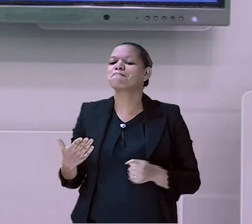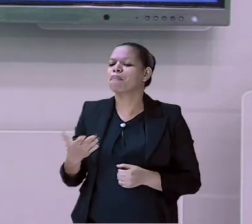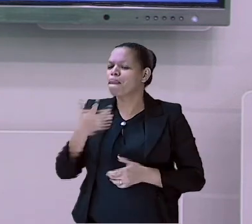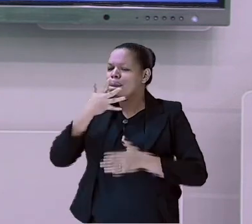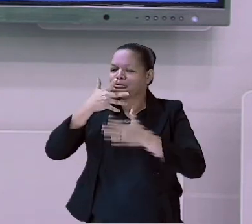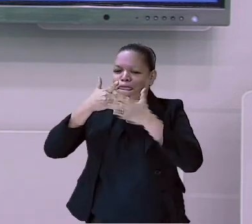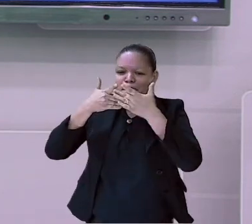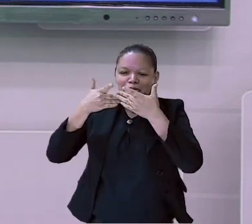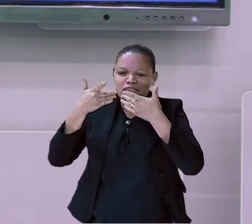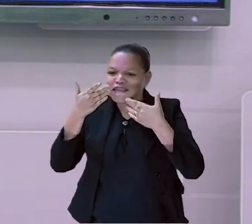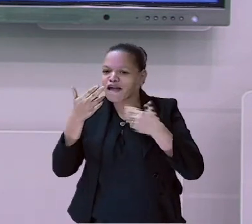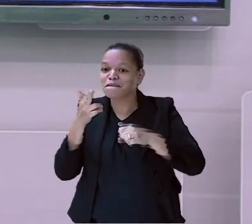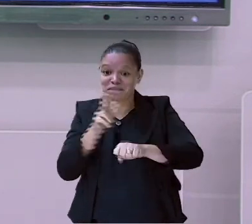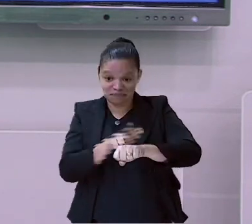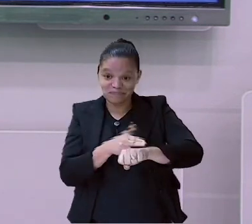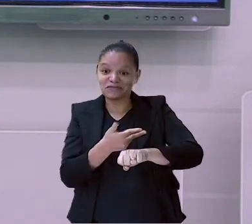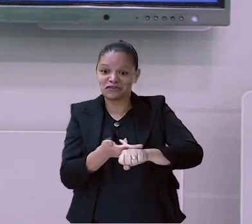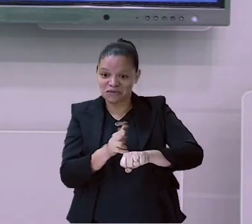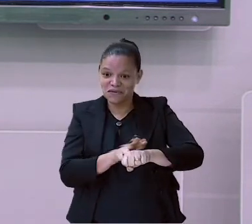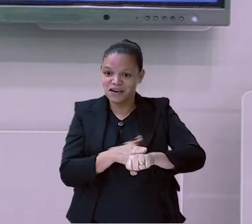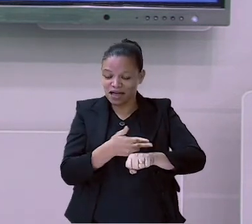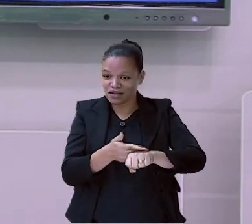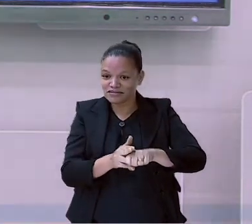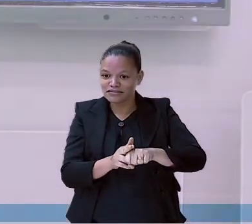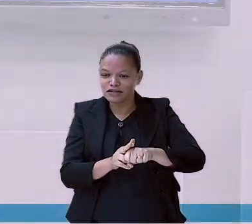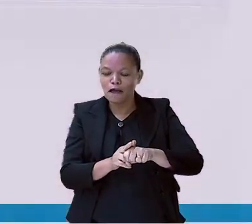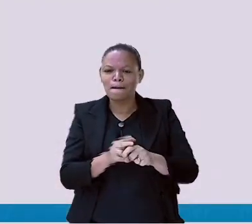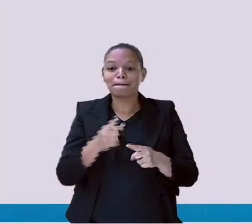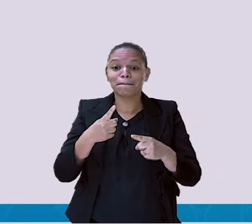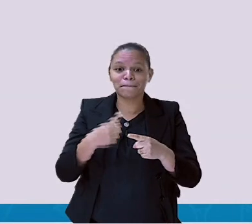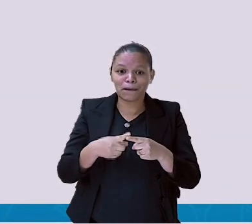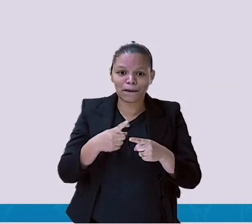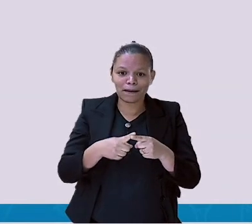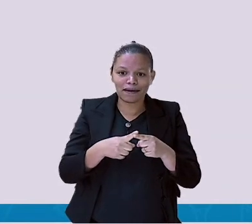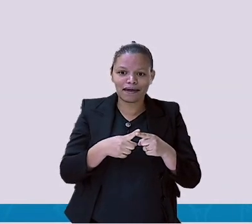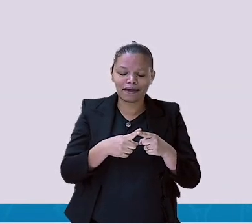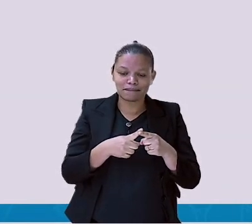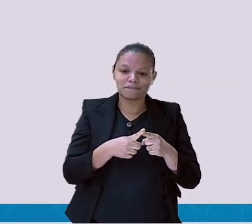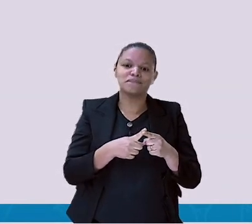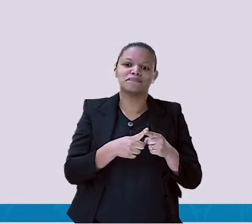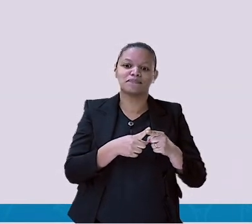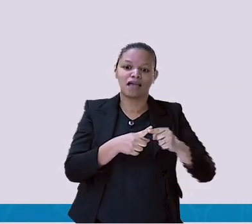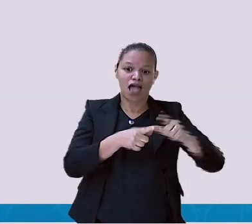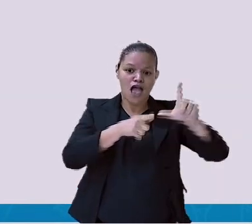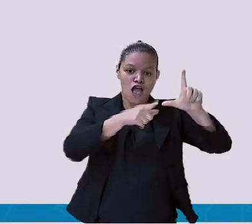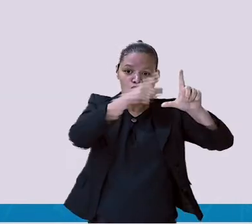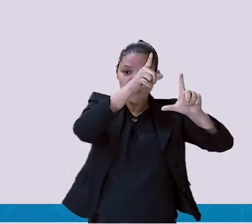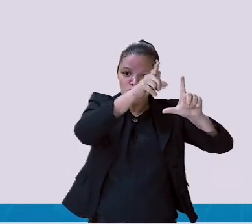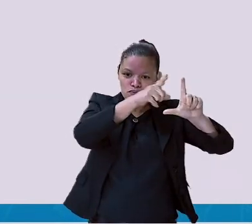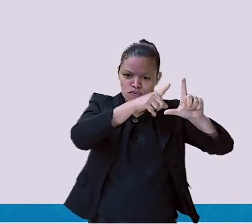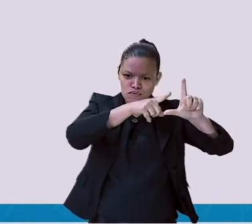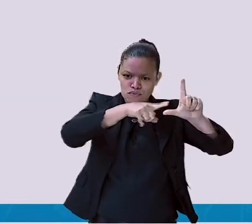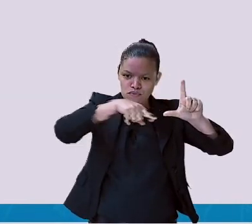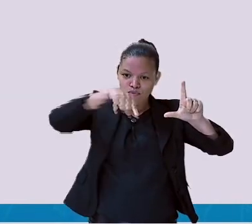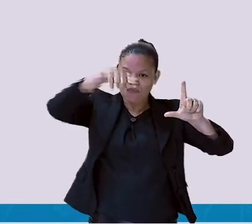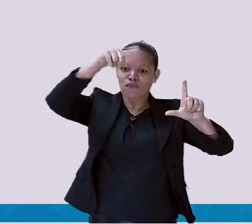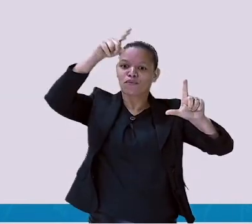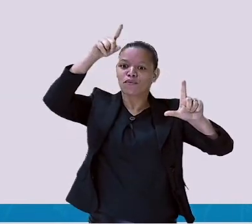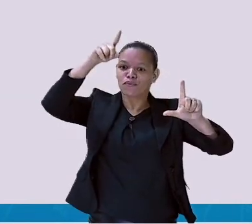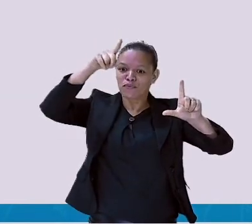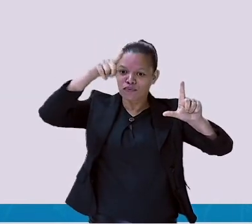chocolate. Porque a barra tá maior, mas aí a gente vem aqui no número e vê, ó, 225